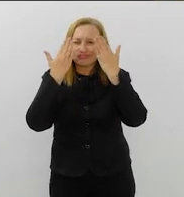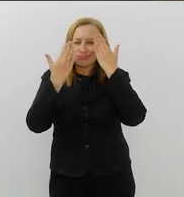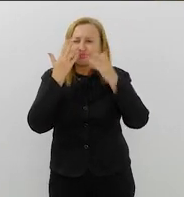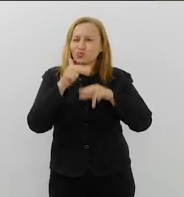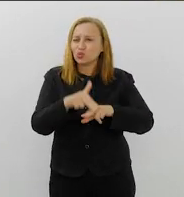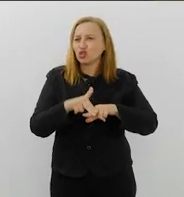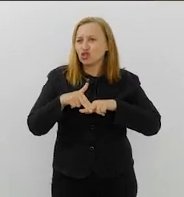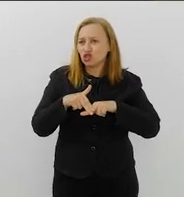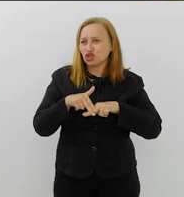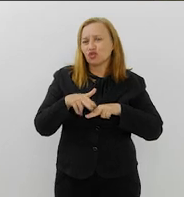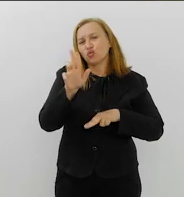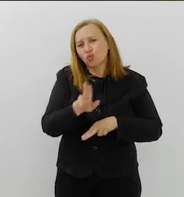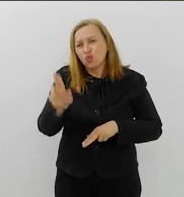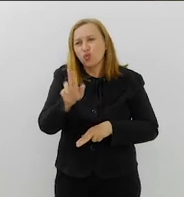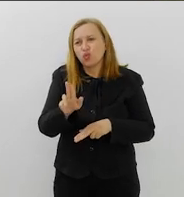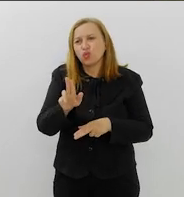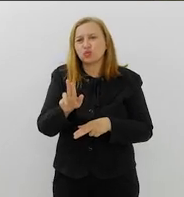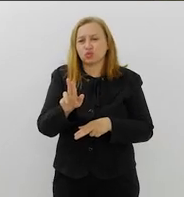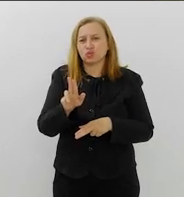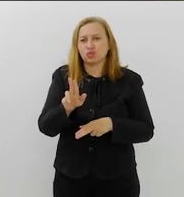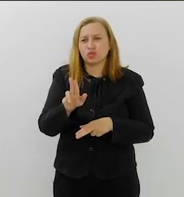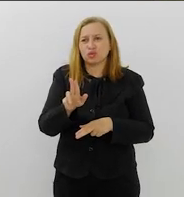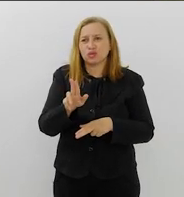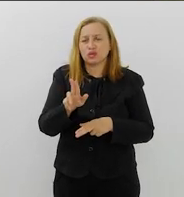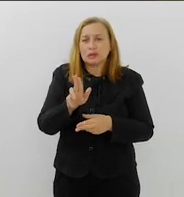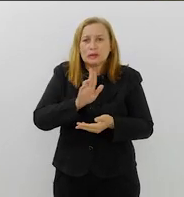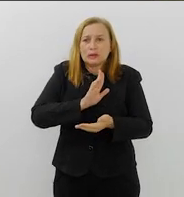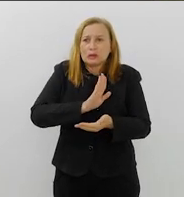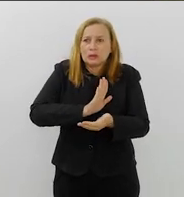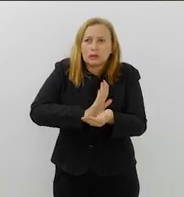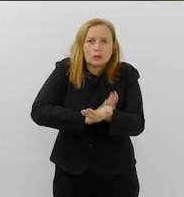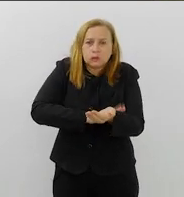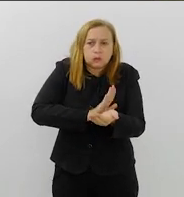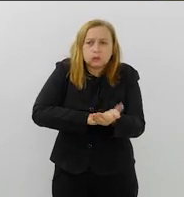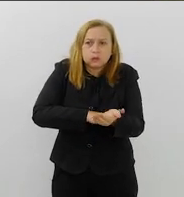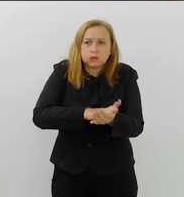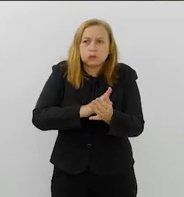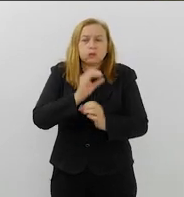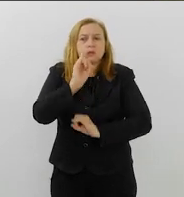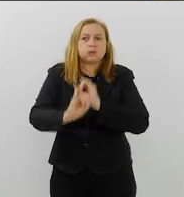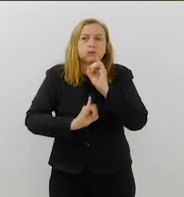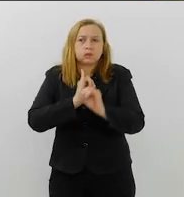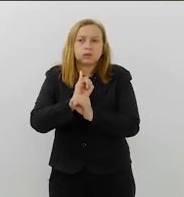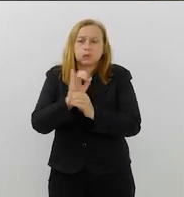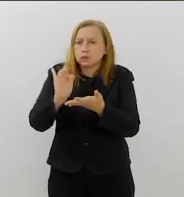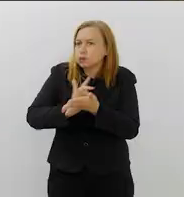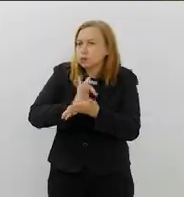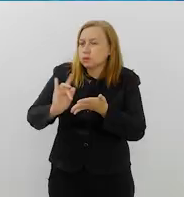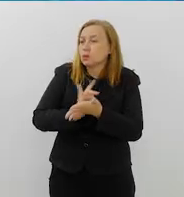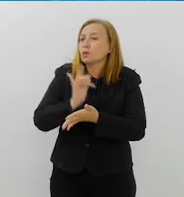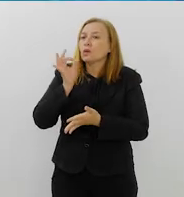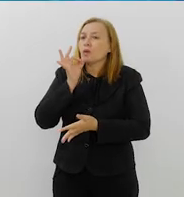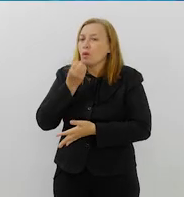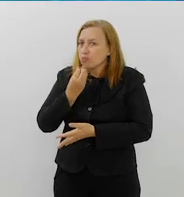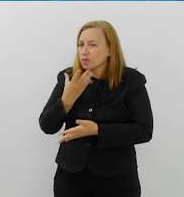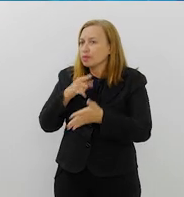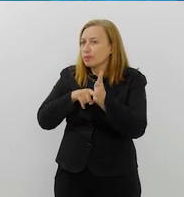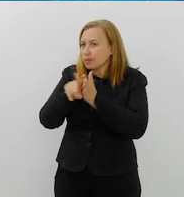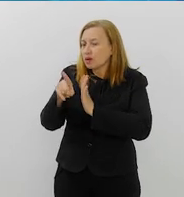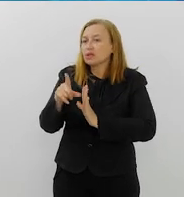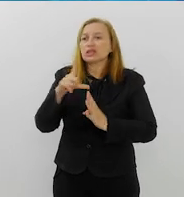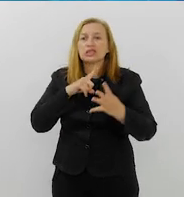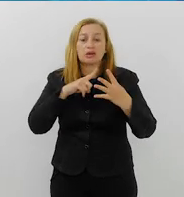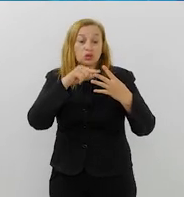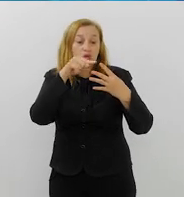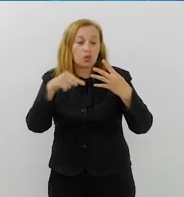psicológico por conta dessa uso excessivo de celular, de internet? Então, ótima, excelente